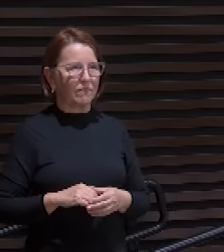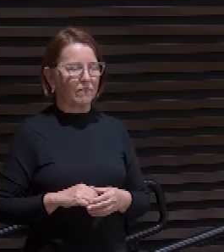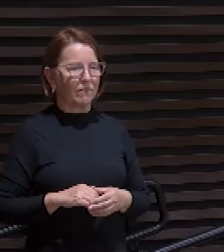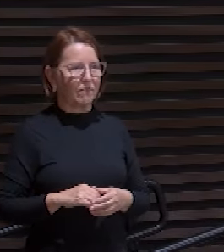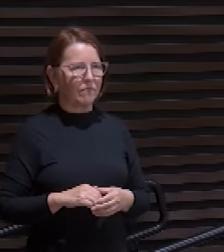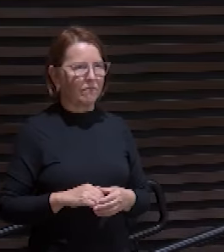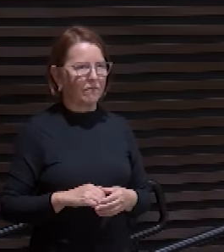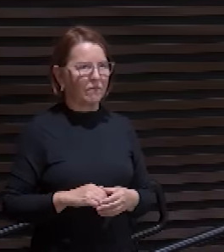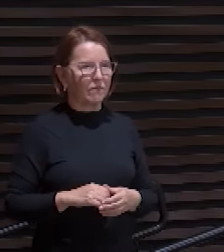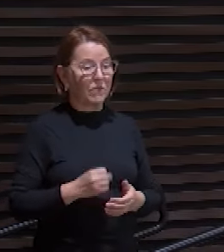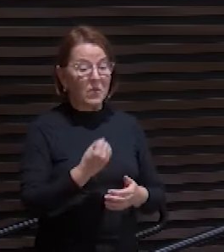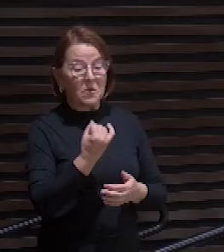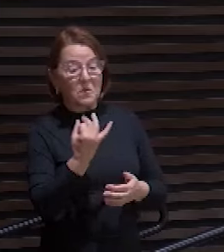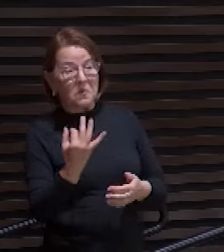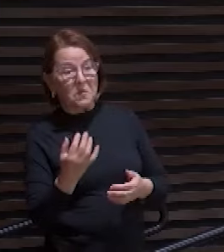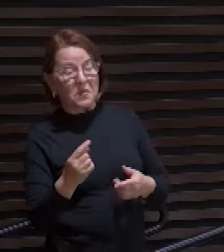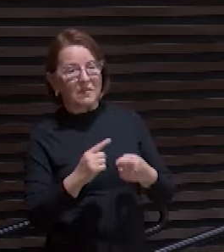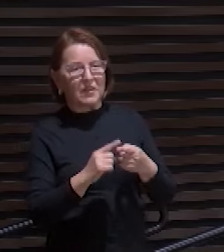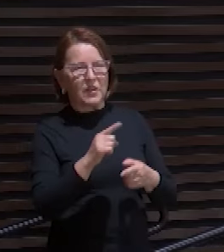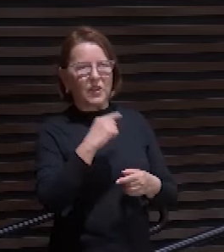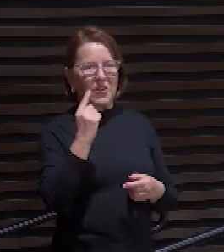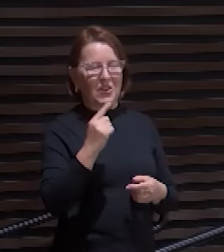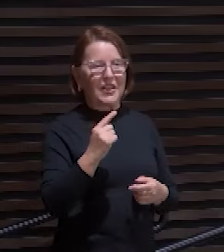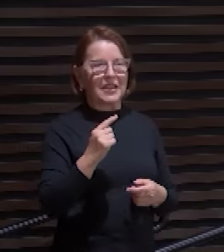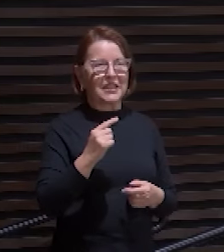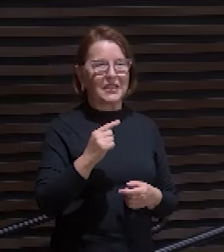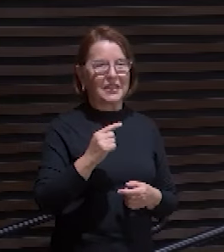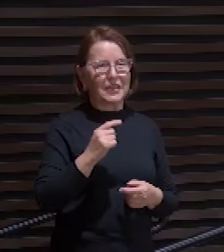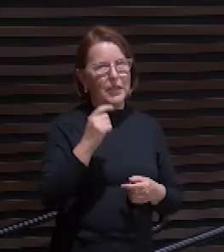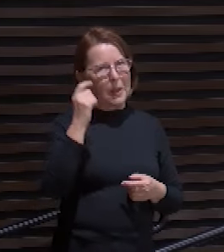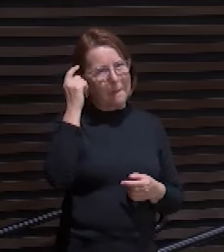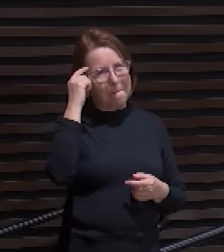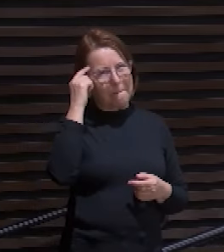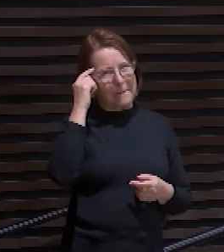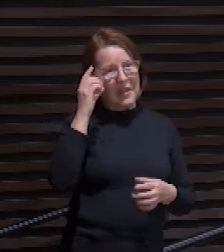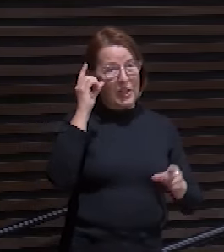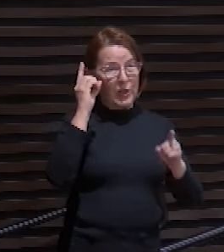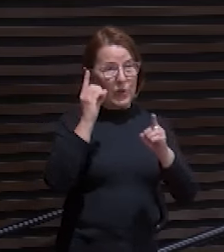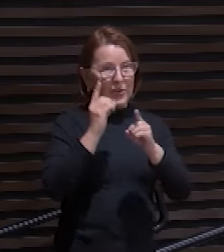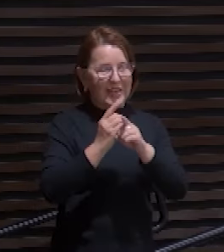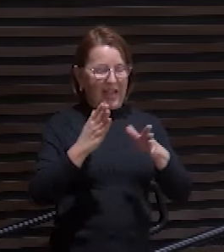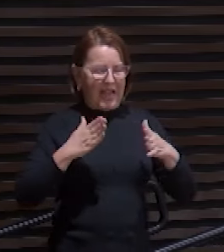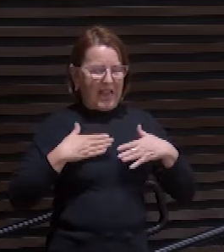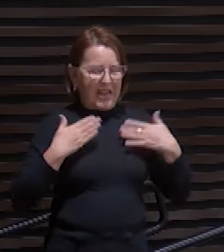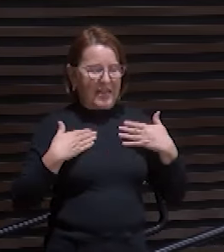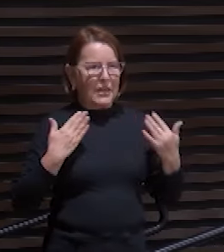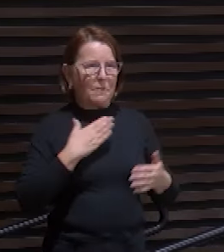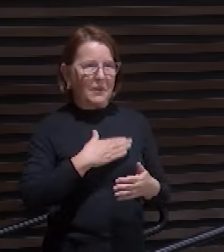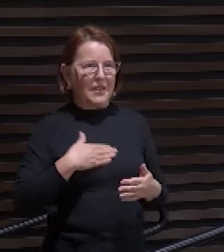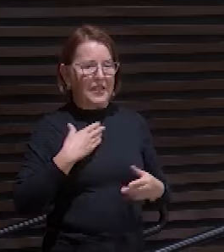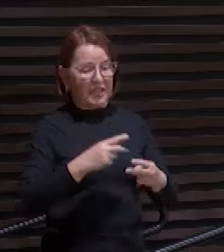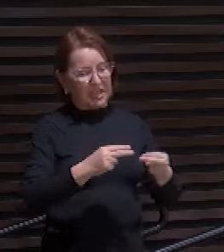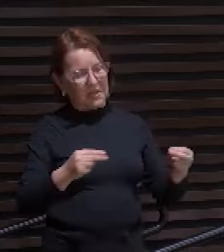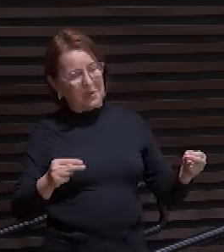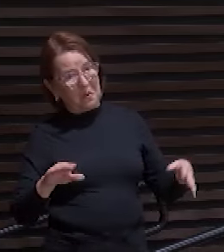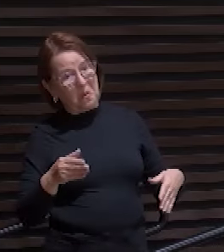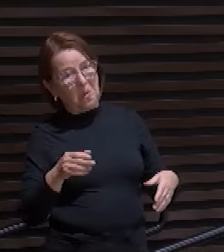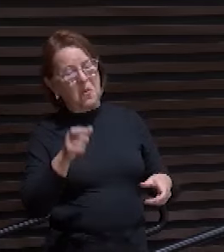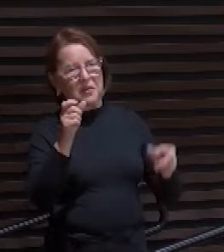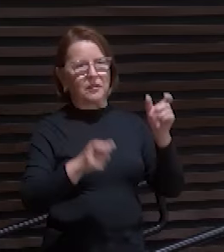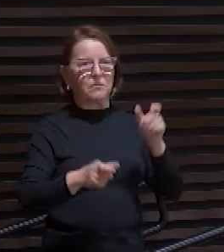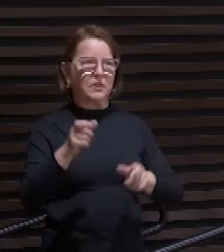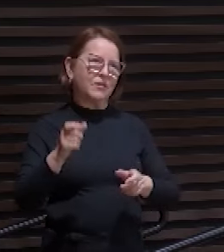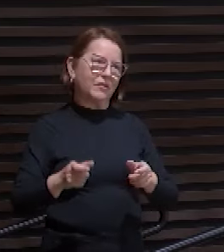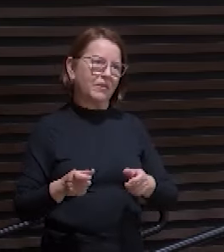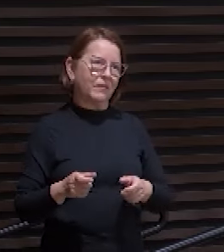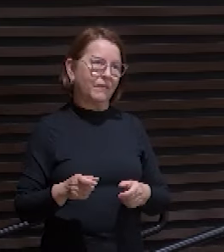Quantas vezes nós achamos que vamos encontrar alegria, que vamos encontrar prazer nas coisas ou nas pessoas,